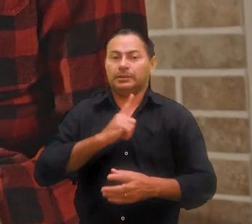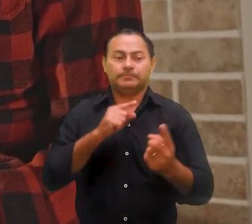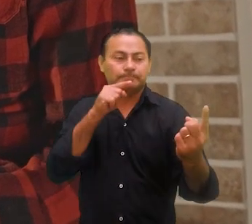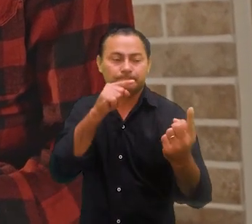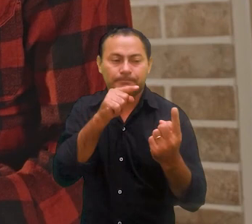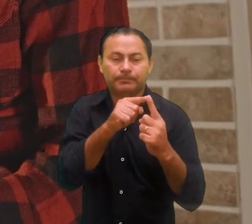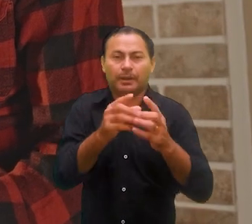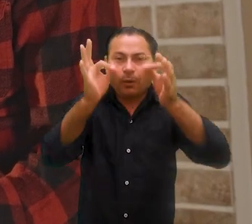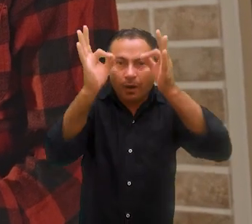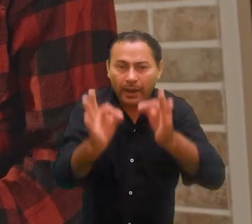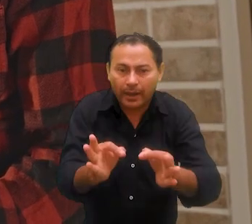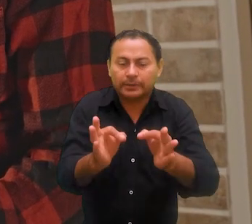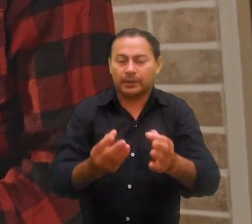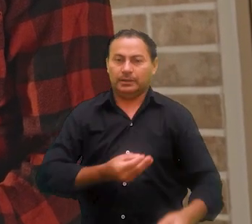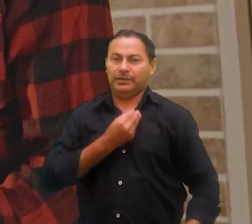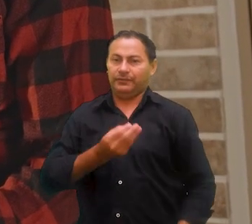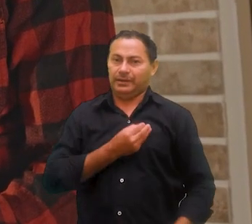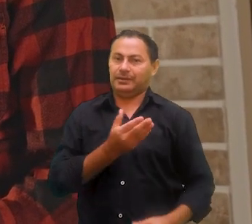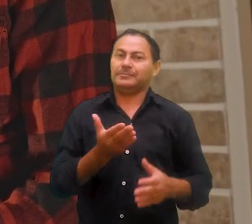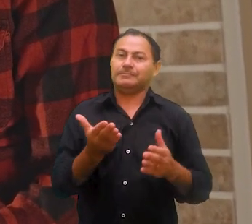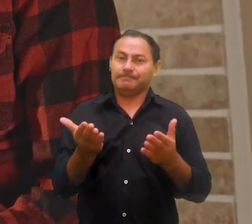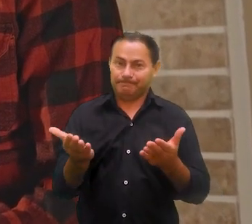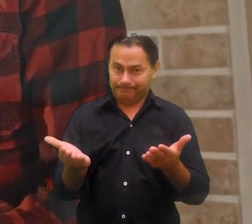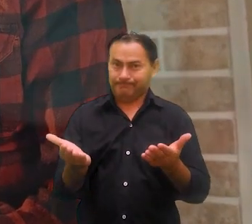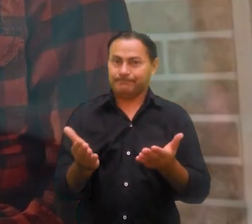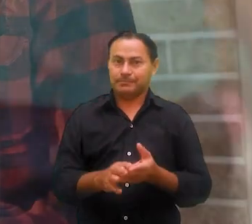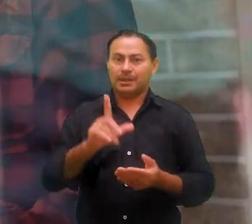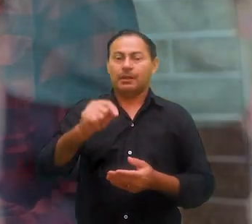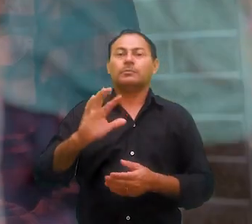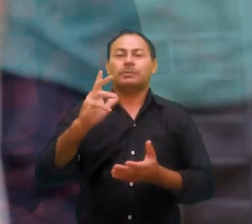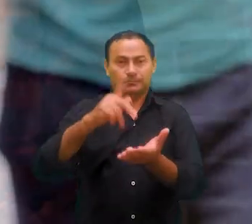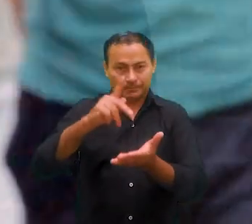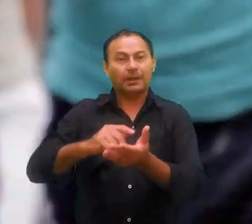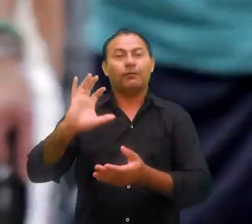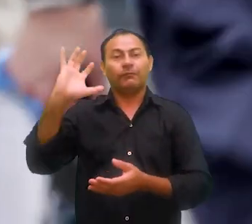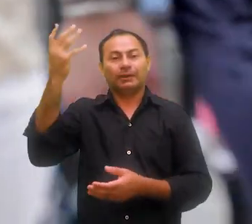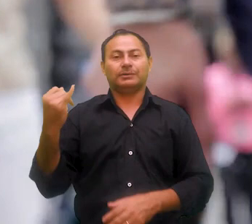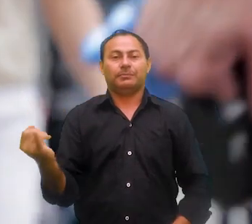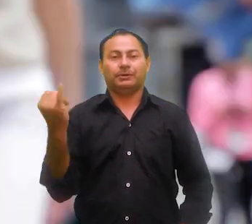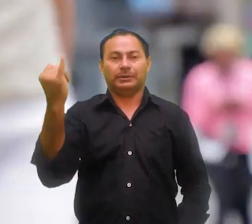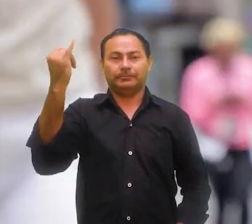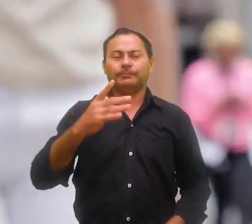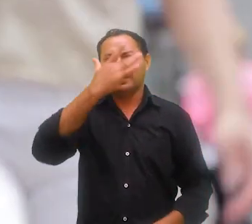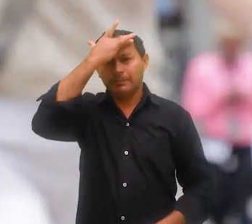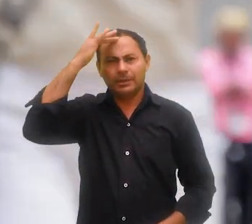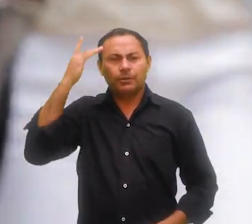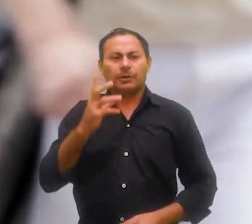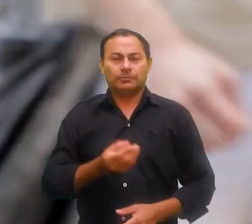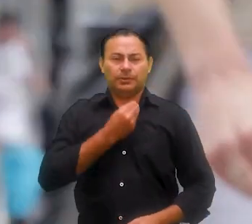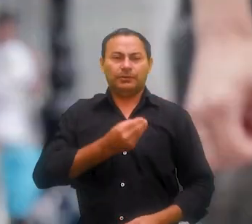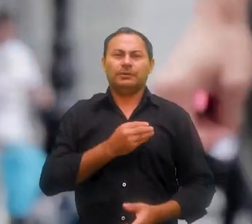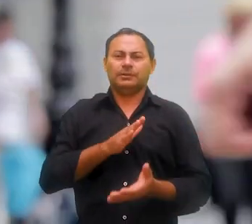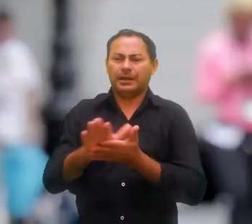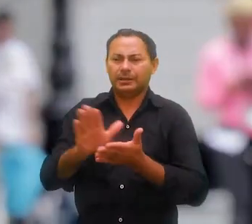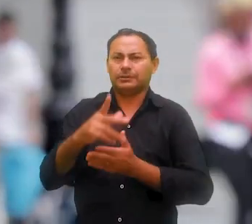quando não se tem a perspectiva correta de vida. Este é um fato muito importante. As